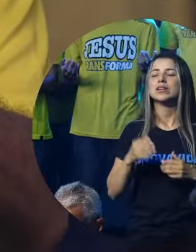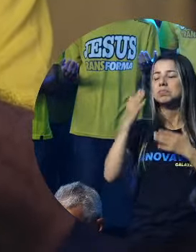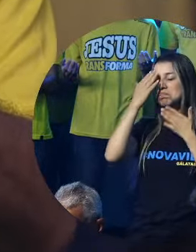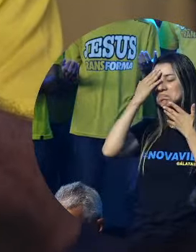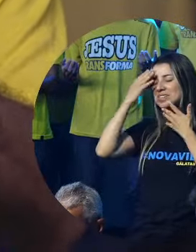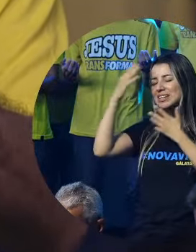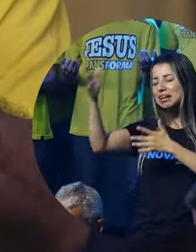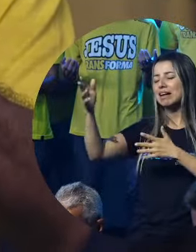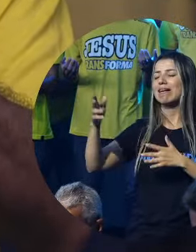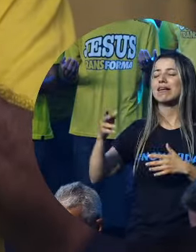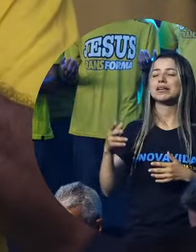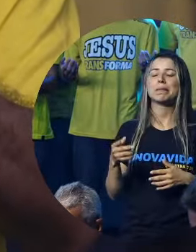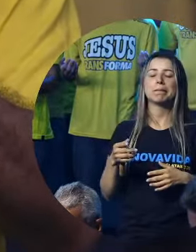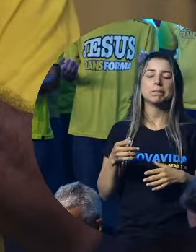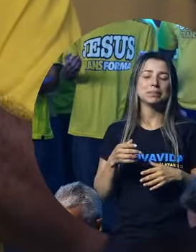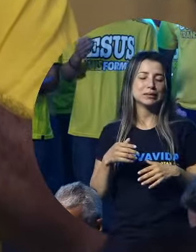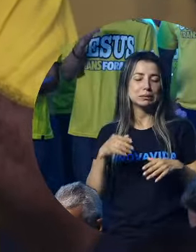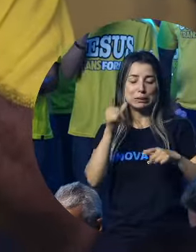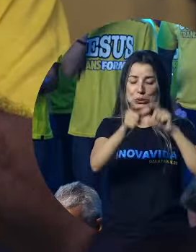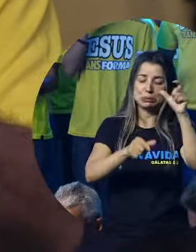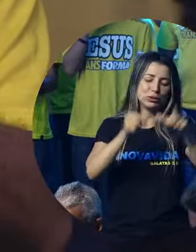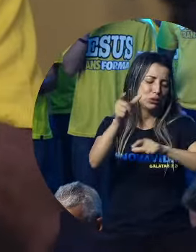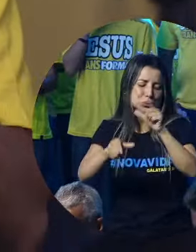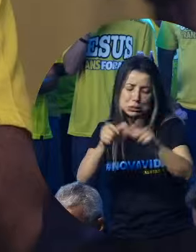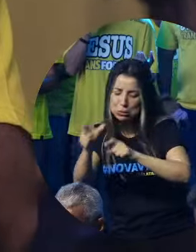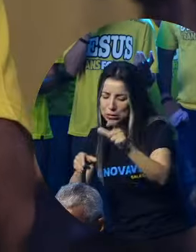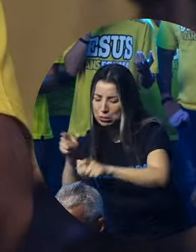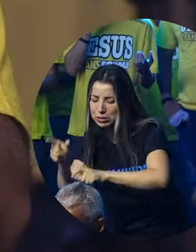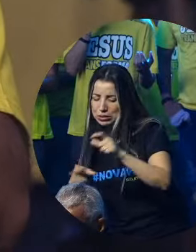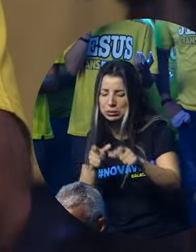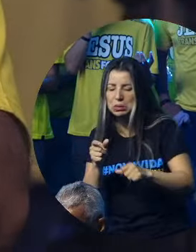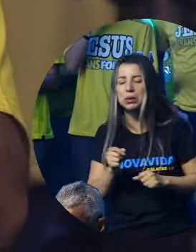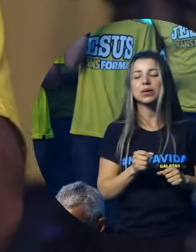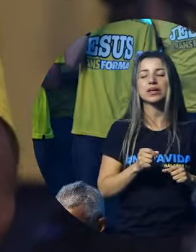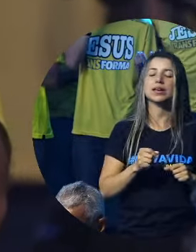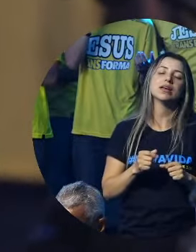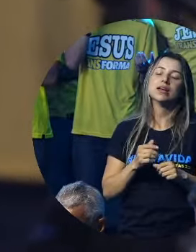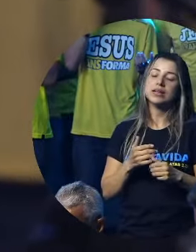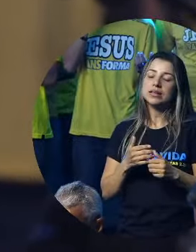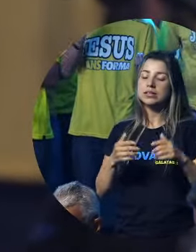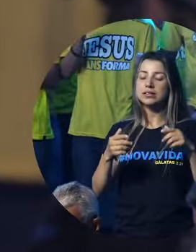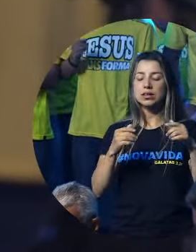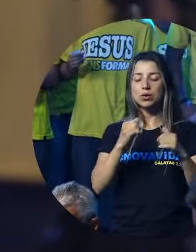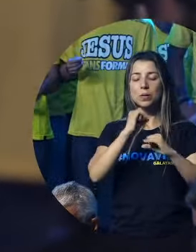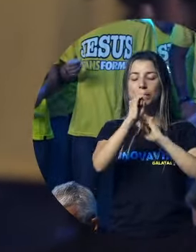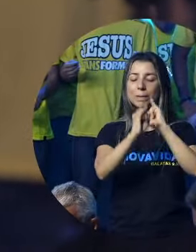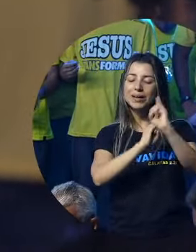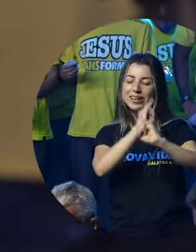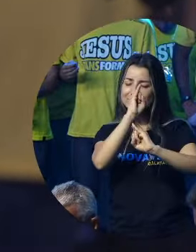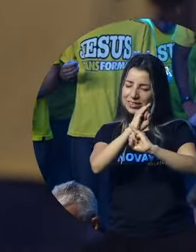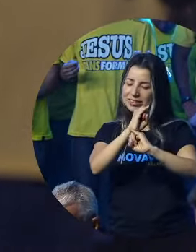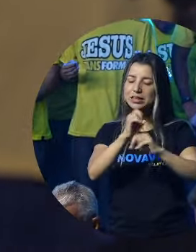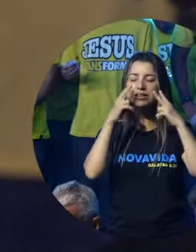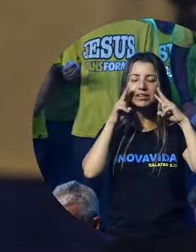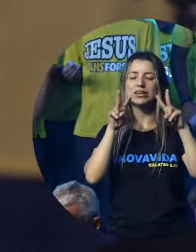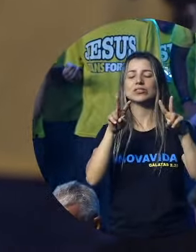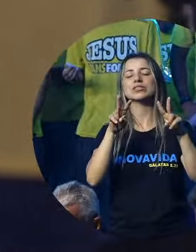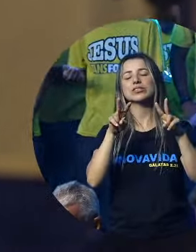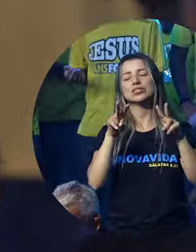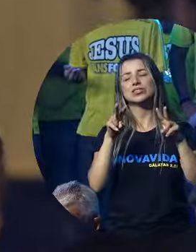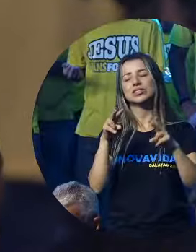nos acompanham agora pela internet. Queremos pedir, Pai, em nome de Jesus, que o